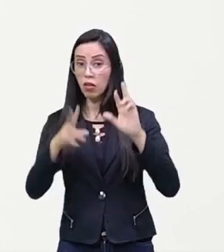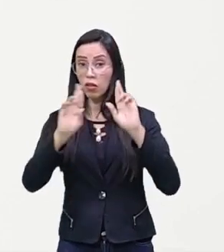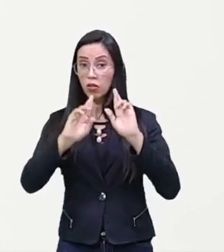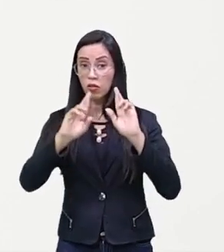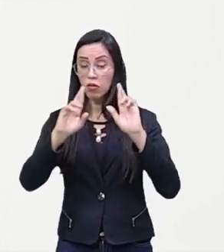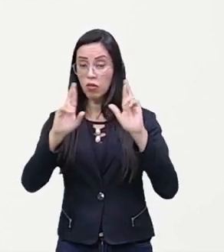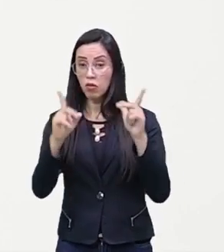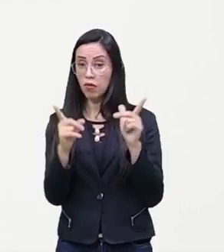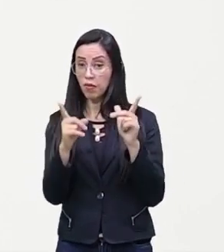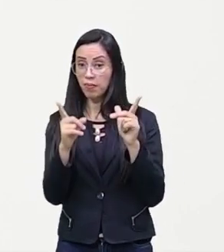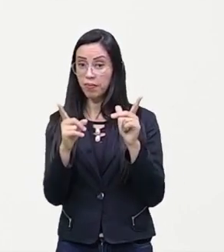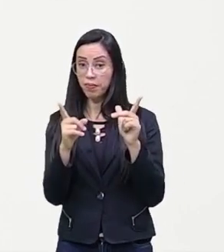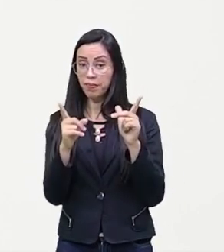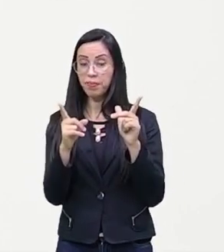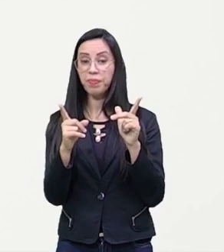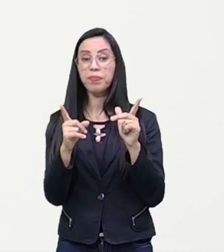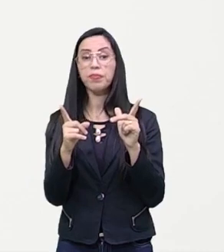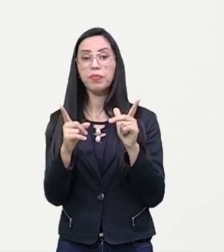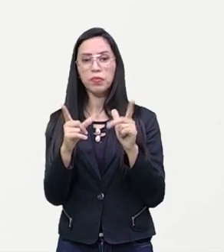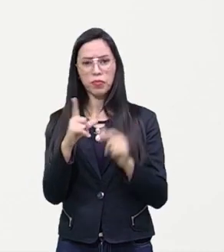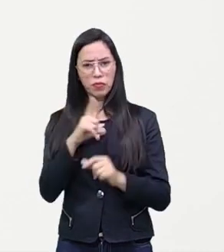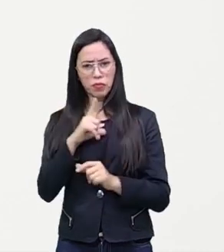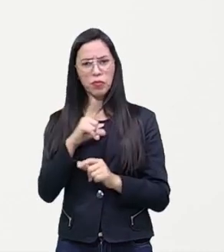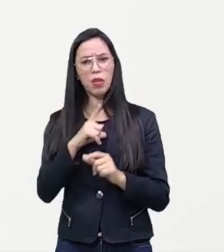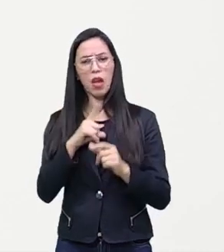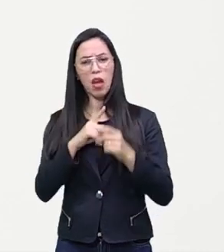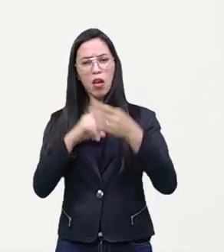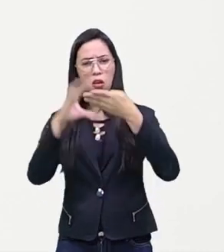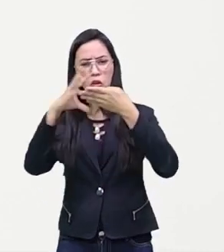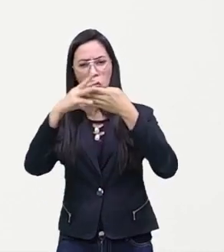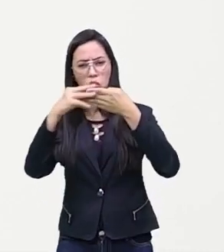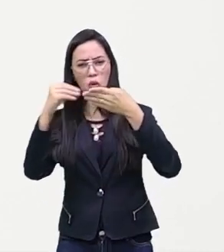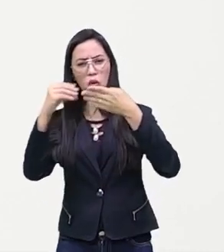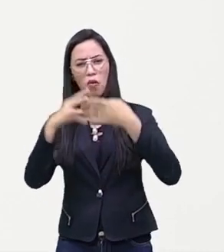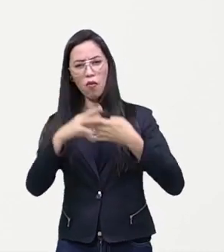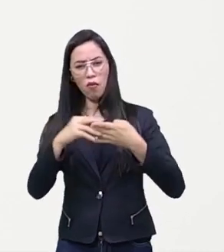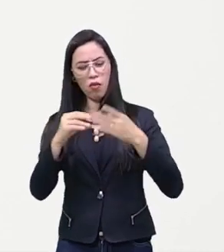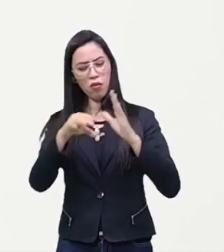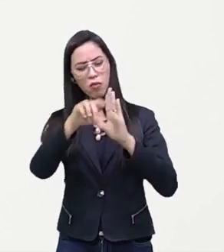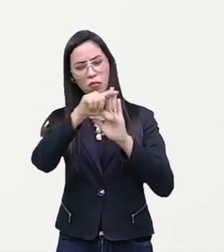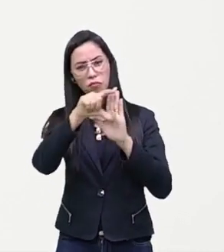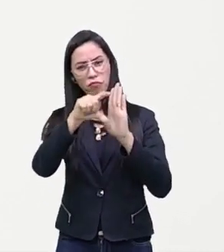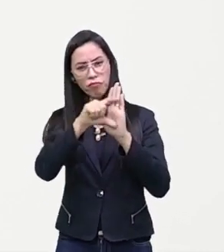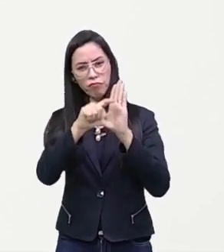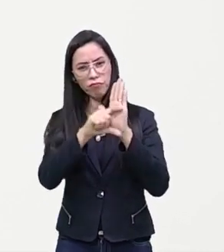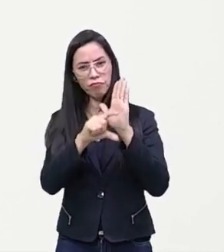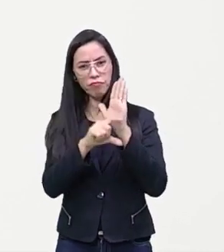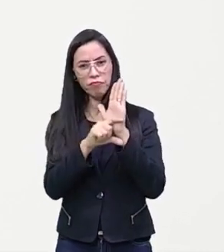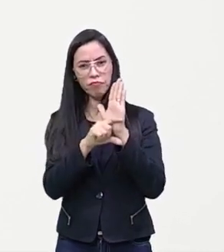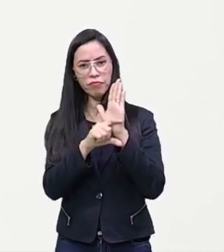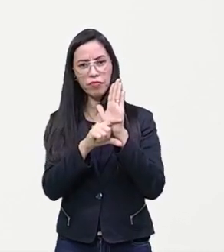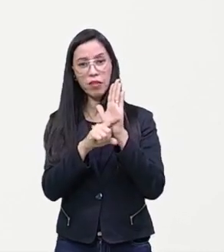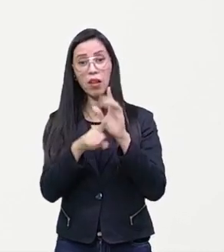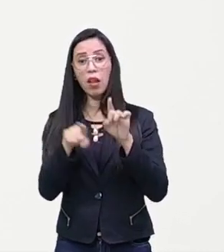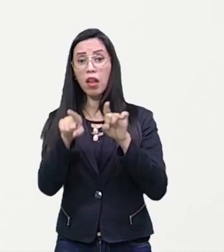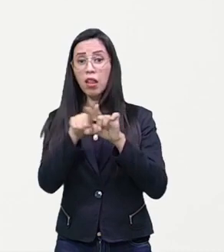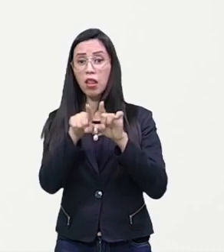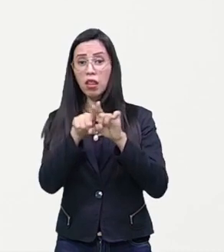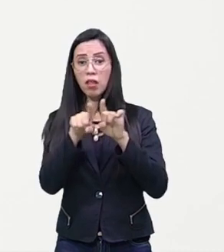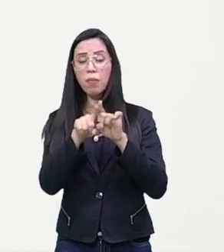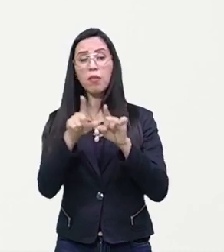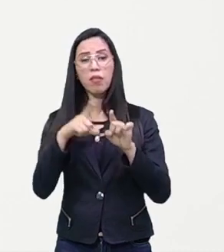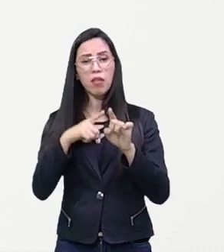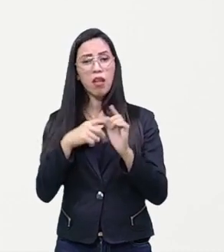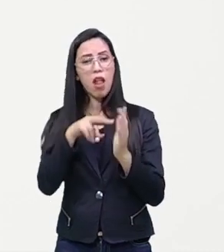exatamente, um formato diferente, composto de estrofes e versos. Ele costuma ter um ritmo